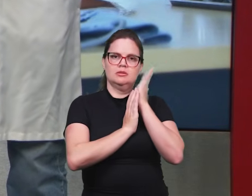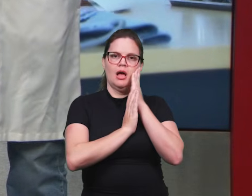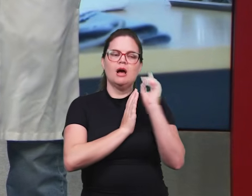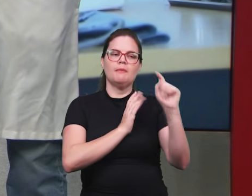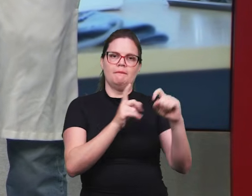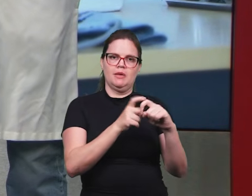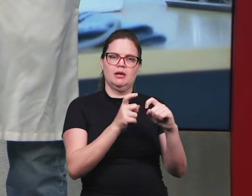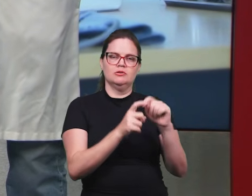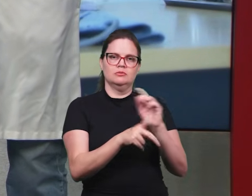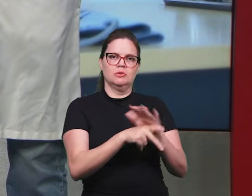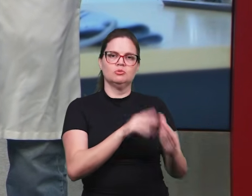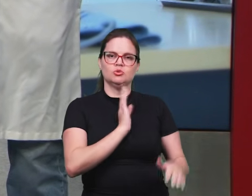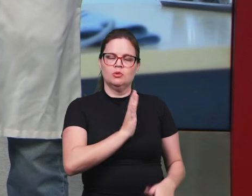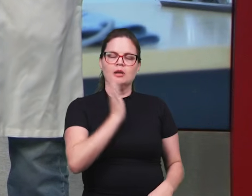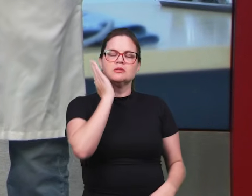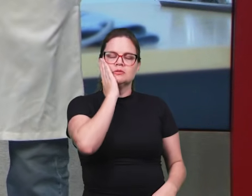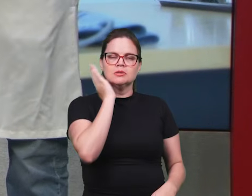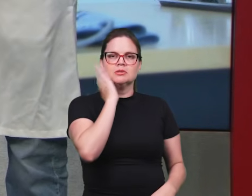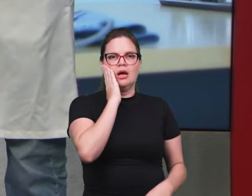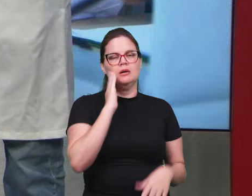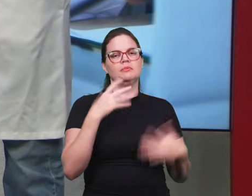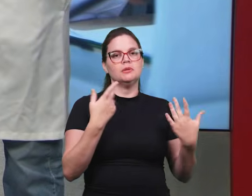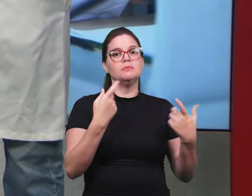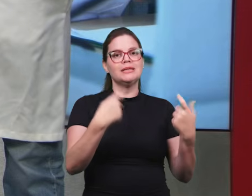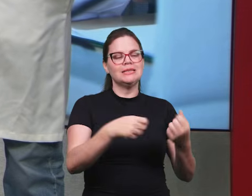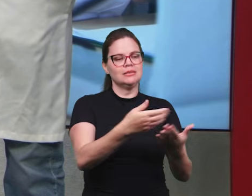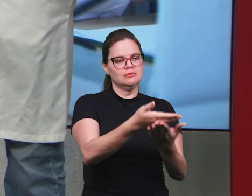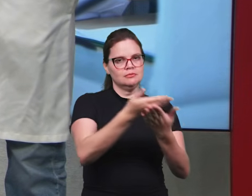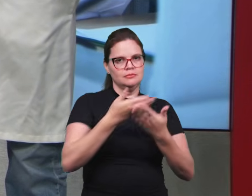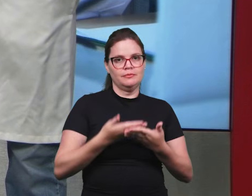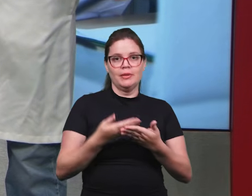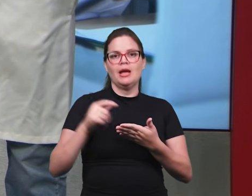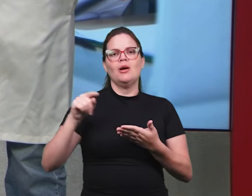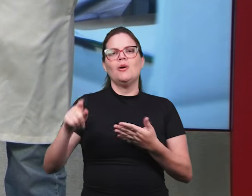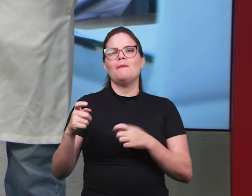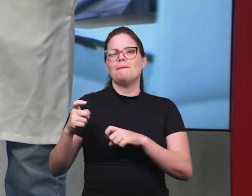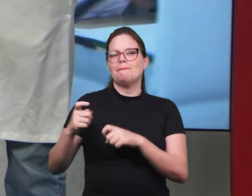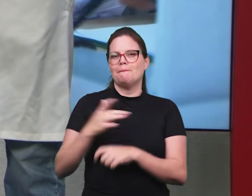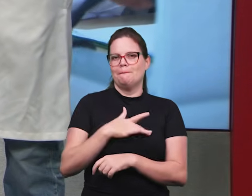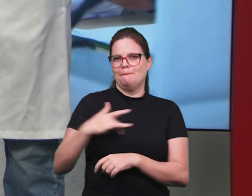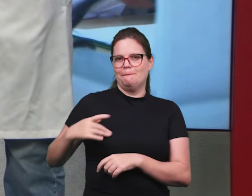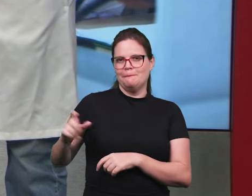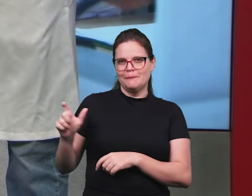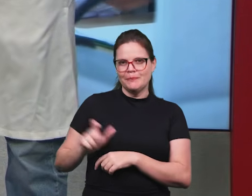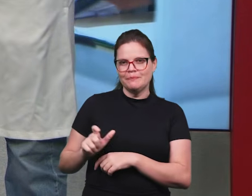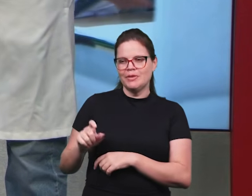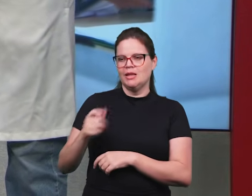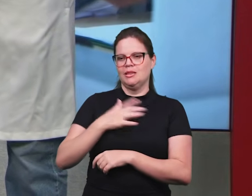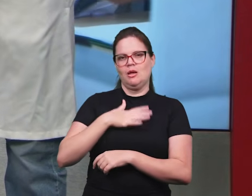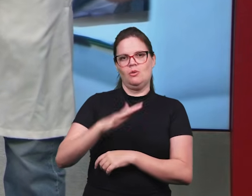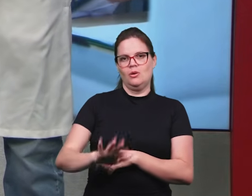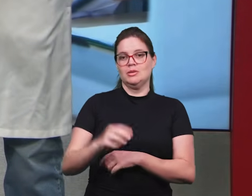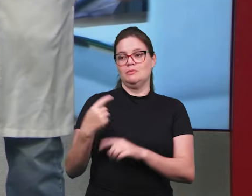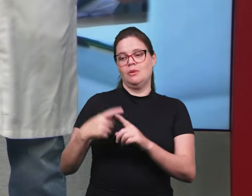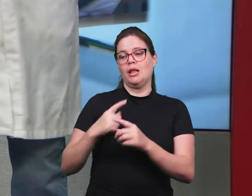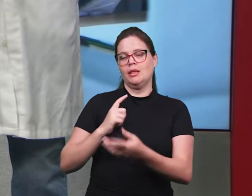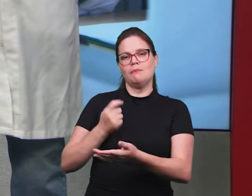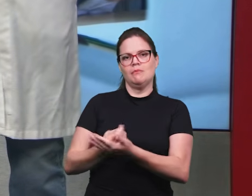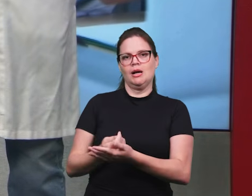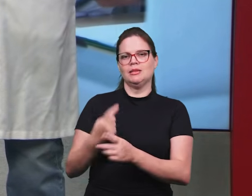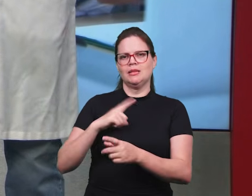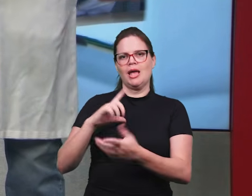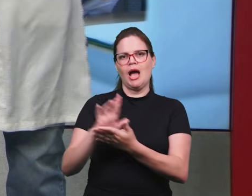assim, é uma recomendação. O convênio não gosta muito não, você sabia disso? Porque gera um custo para o convênio. Tem